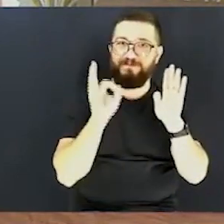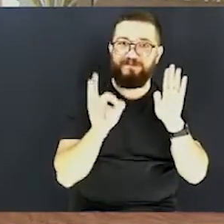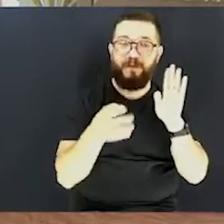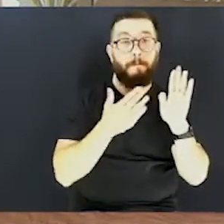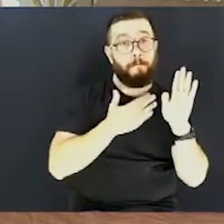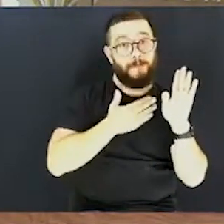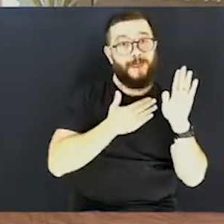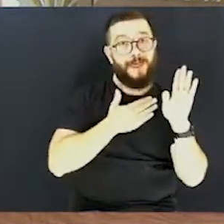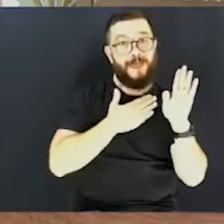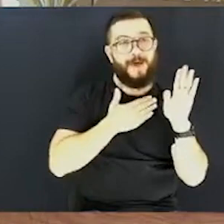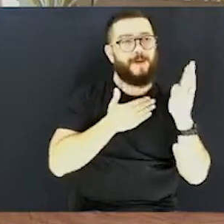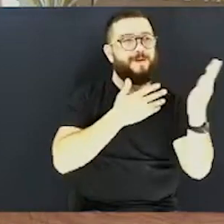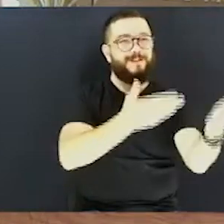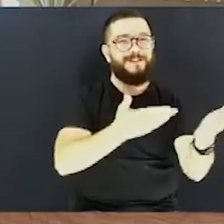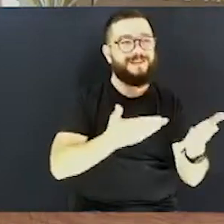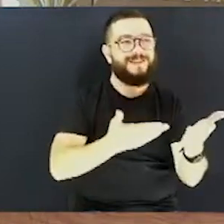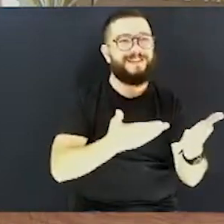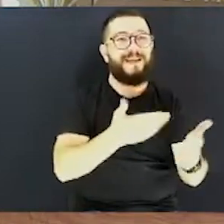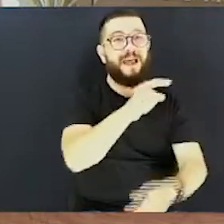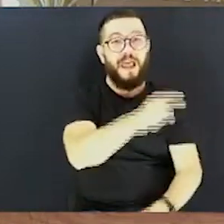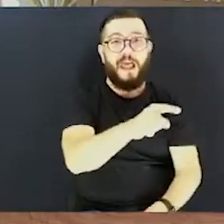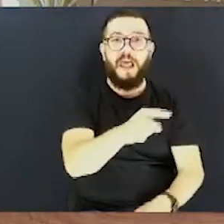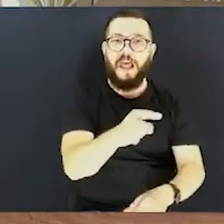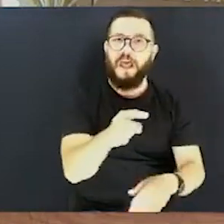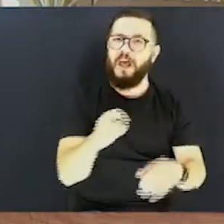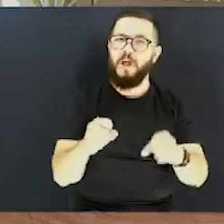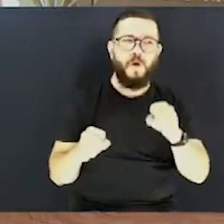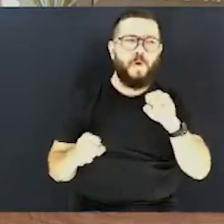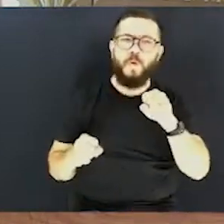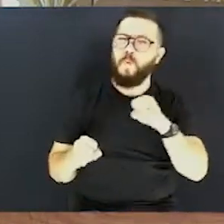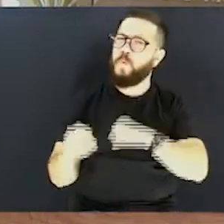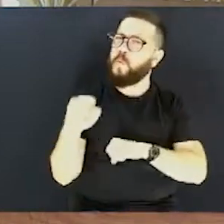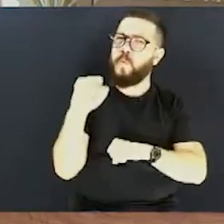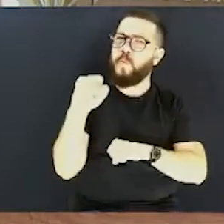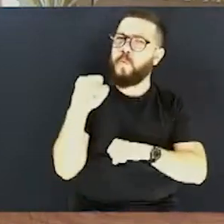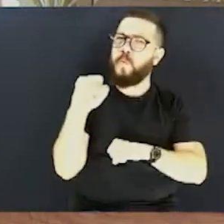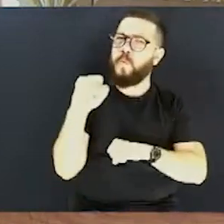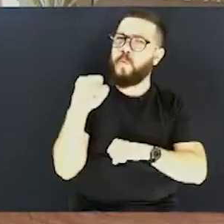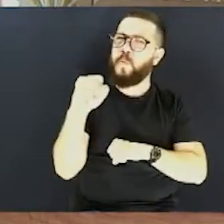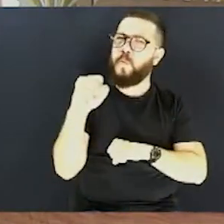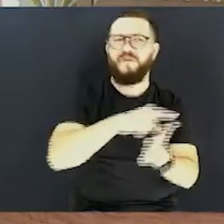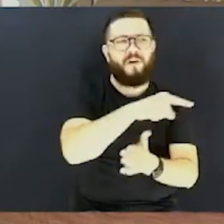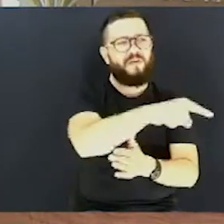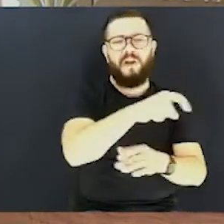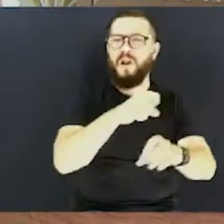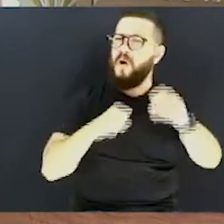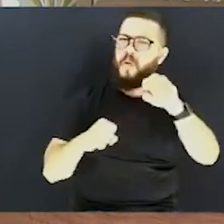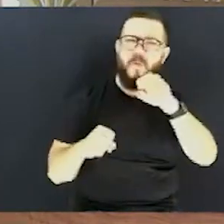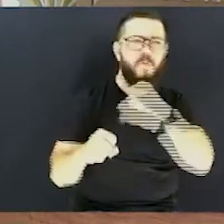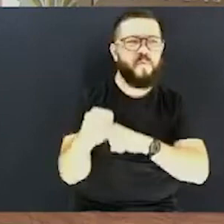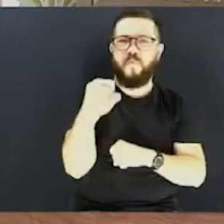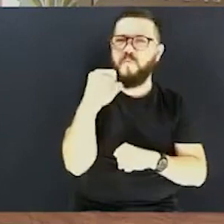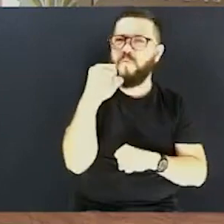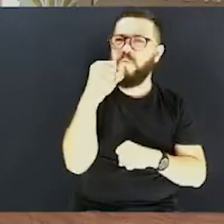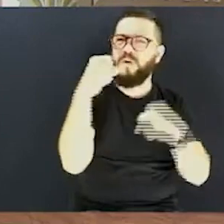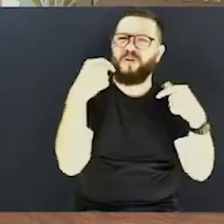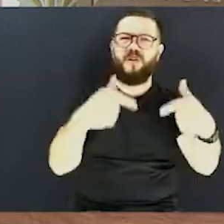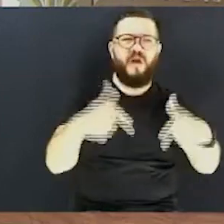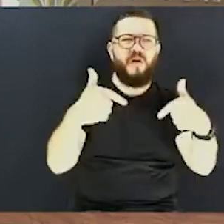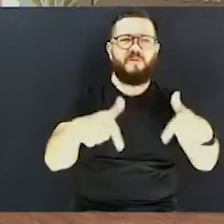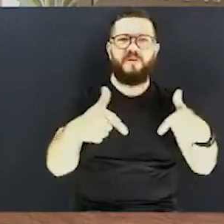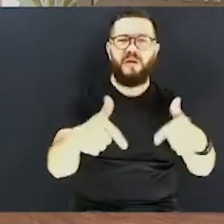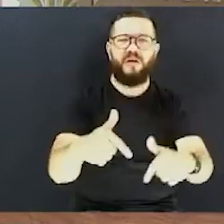são verdadeiros heróis na construção de uma educação digna para os nossos jovens, em especial para